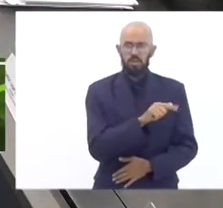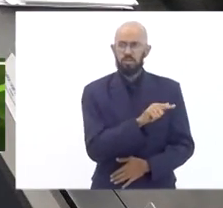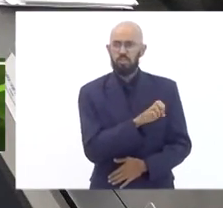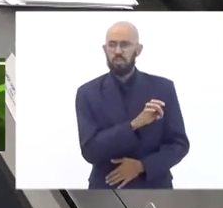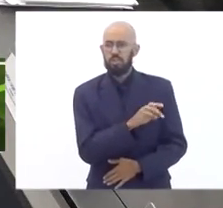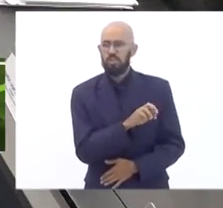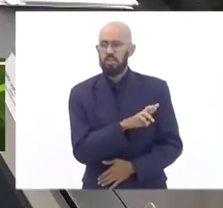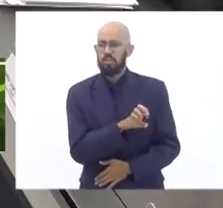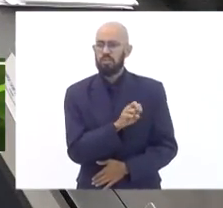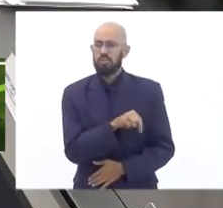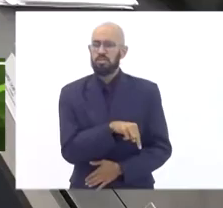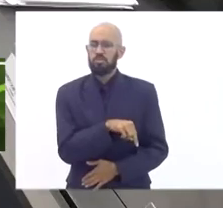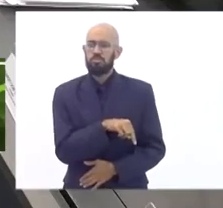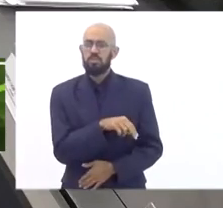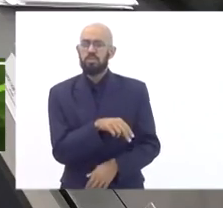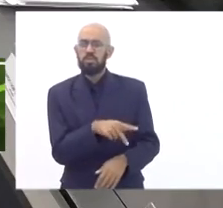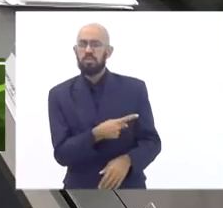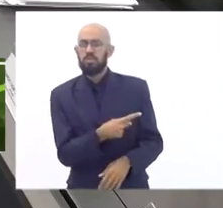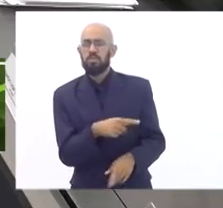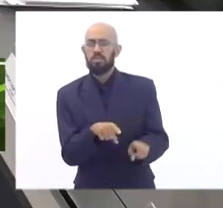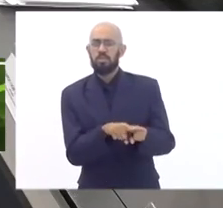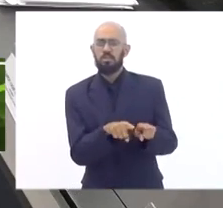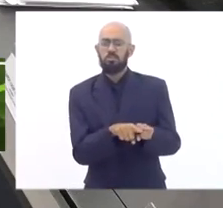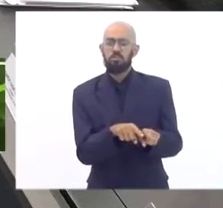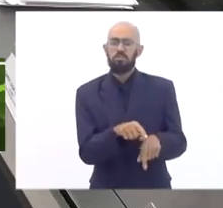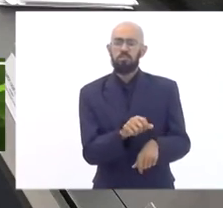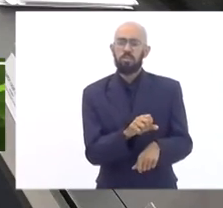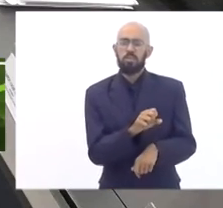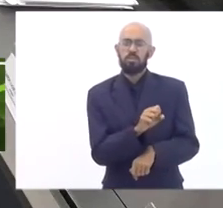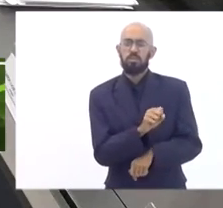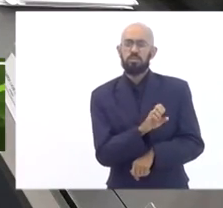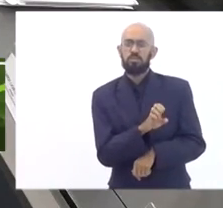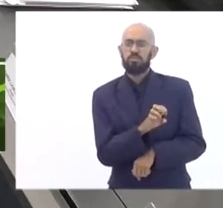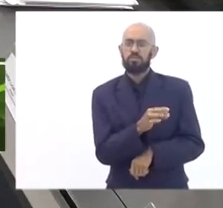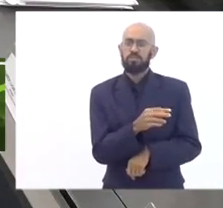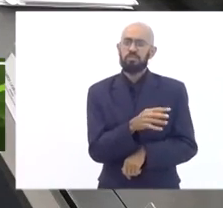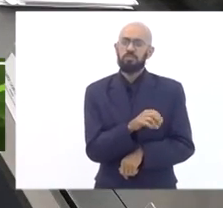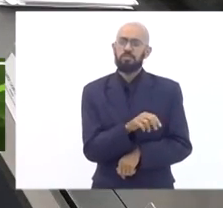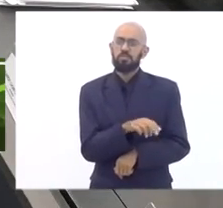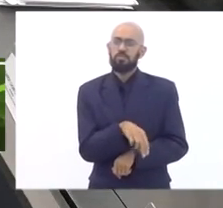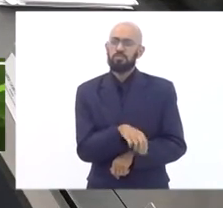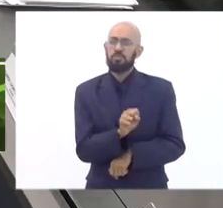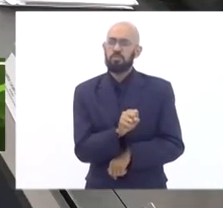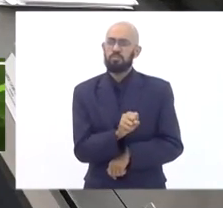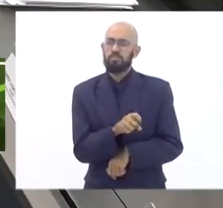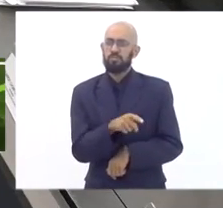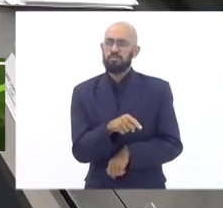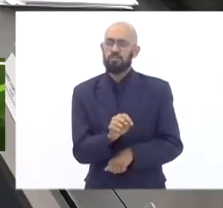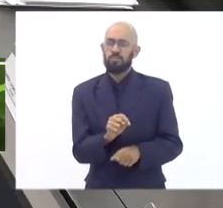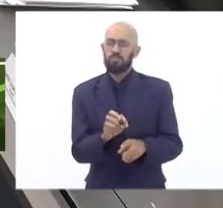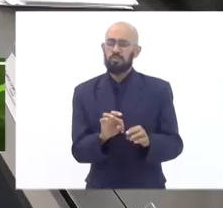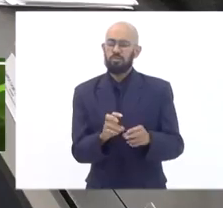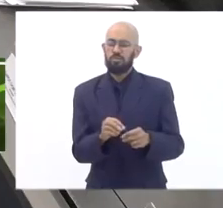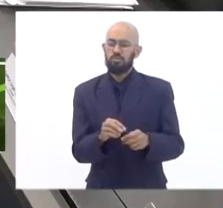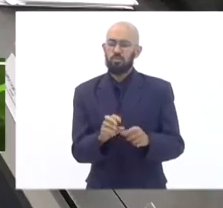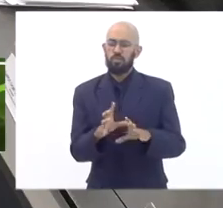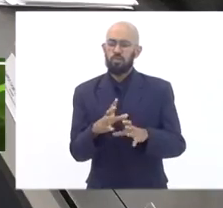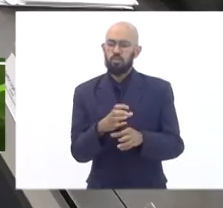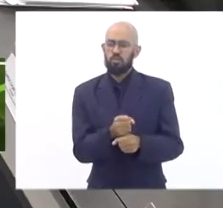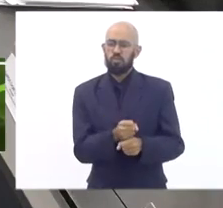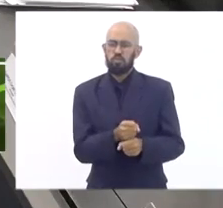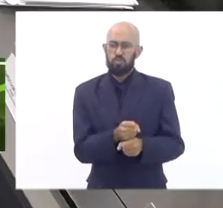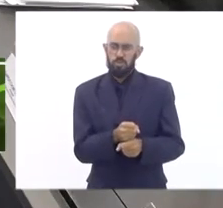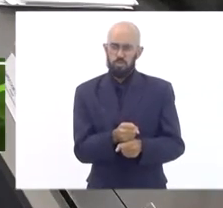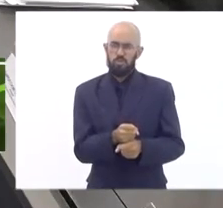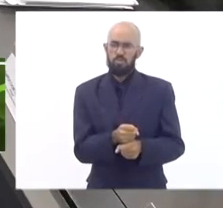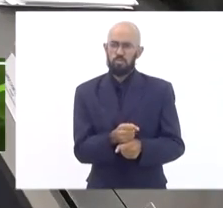pudesse mandar para nós, né, o resultado da auditoria pública que foi feita sobre esses investimentos. Certamente deve haver alguma auditoria, deputada